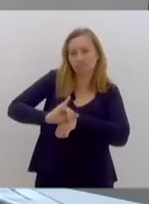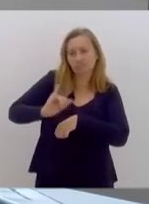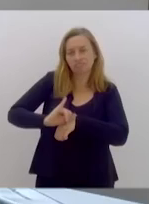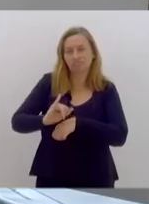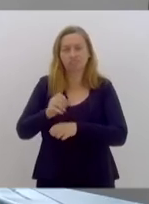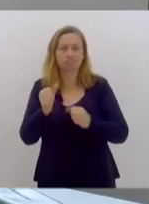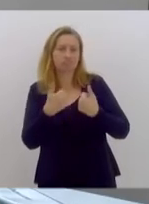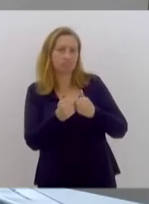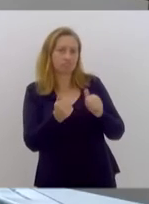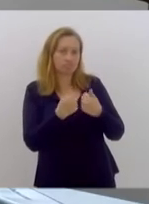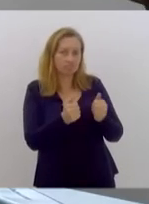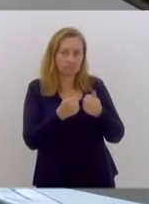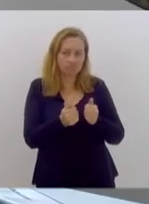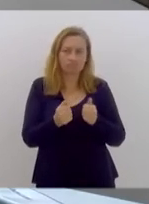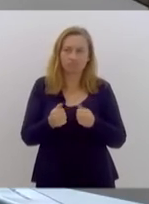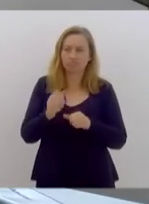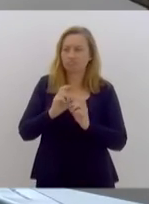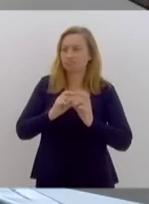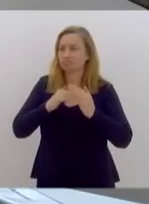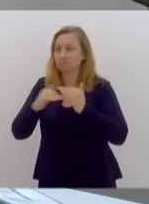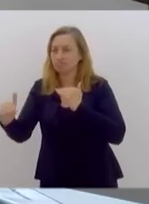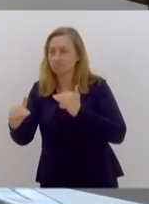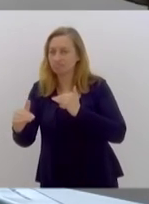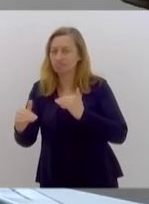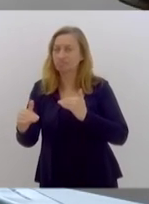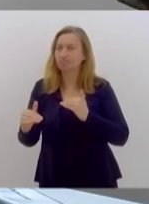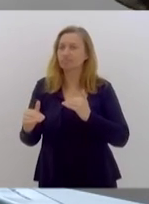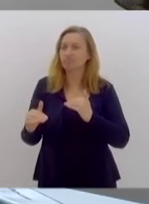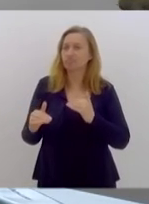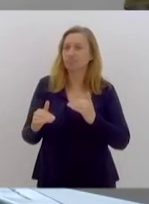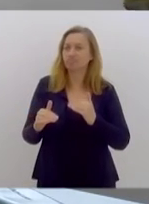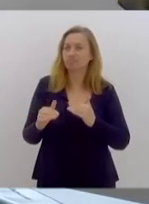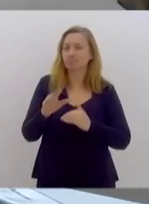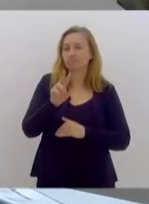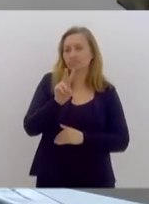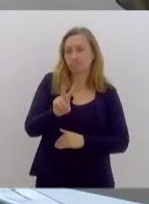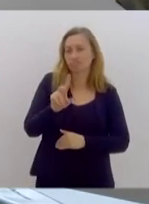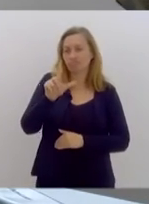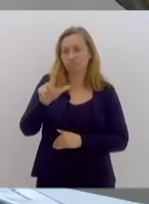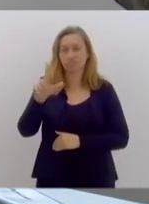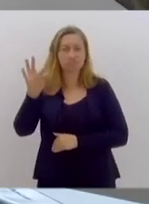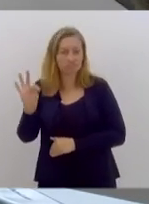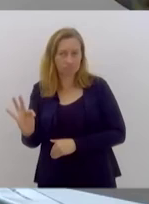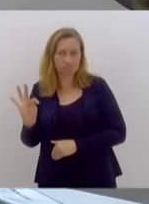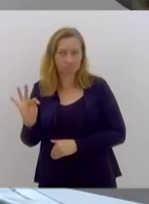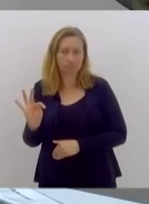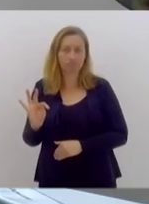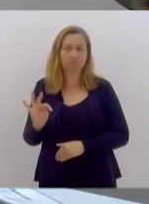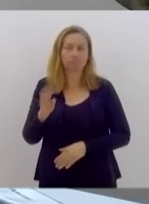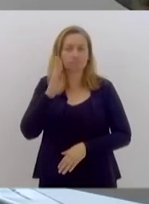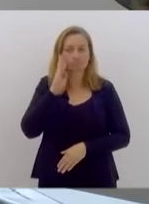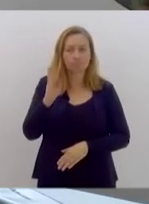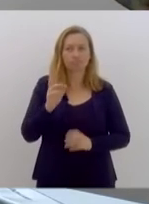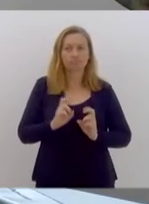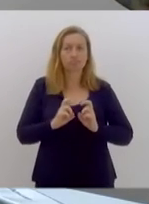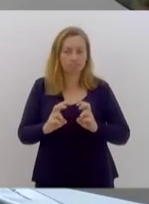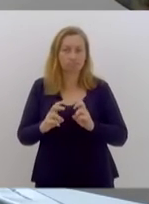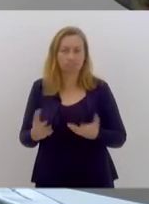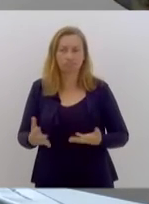através de ônibus seja através de metrô seja através agora mais recentemente de VLT então o eixo da mobilidade é o transporte Ferroviário